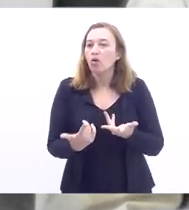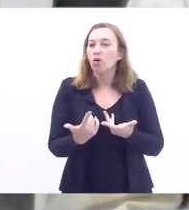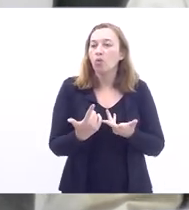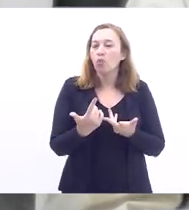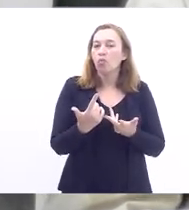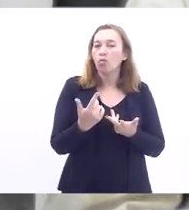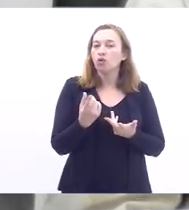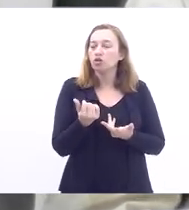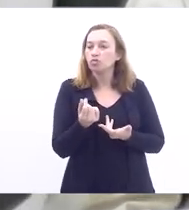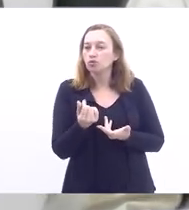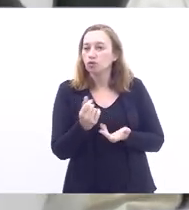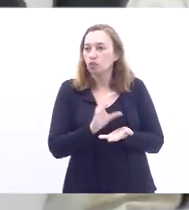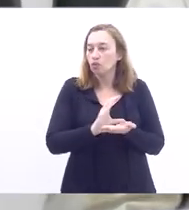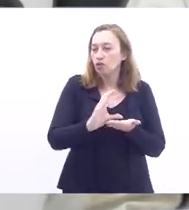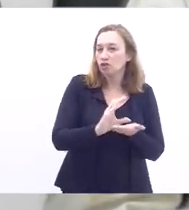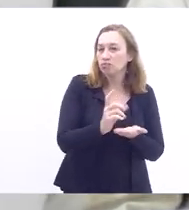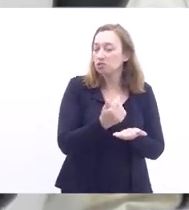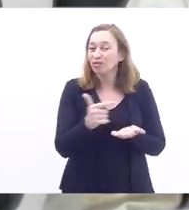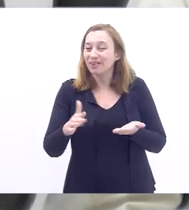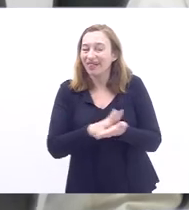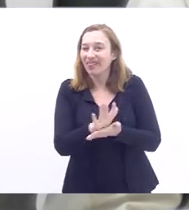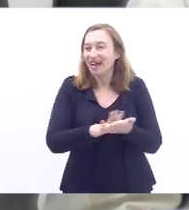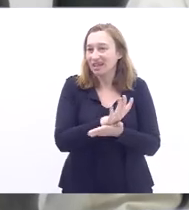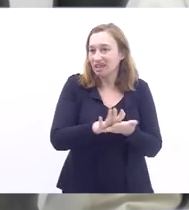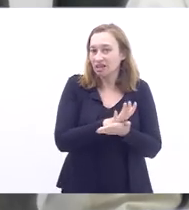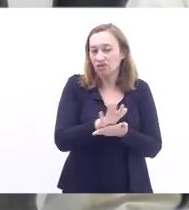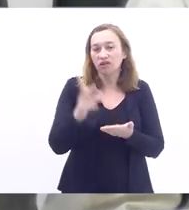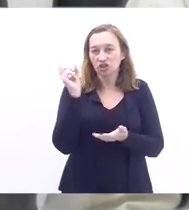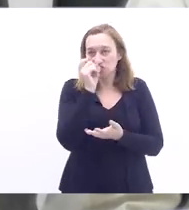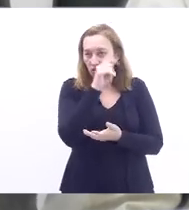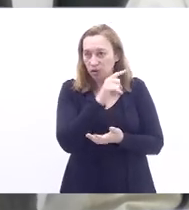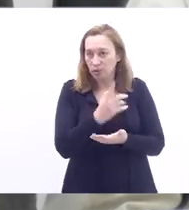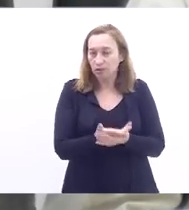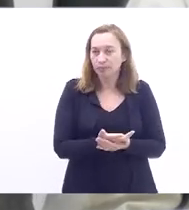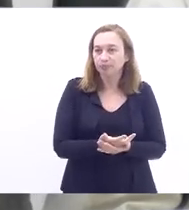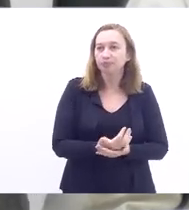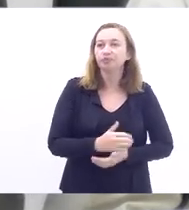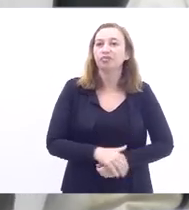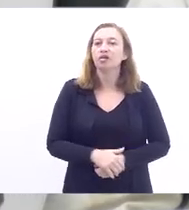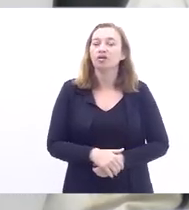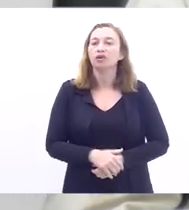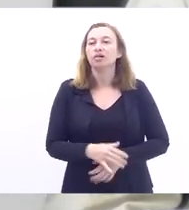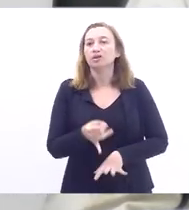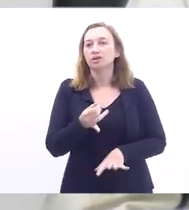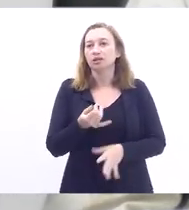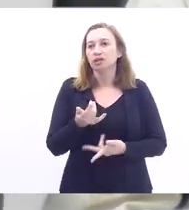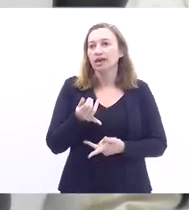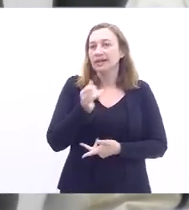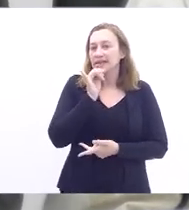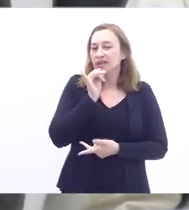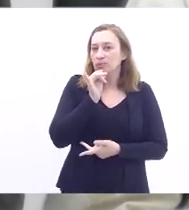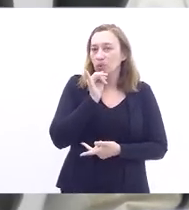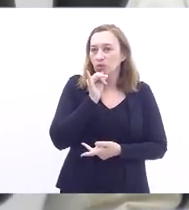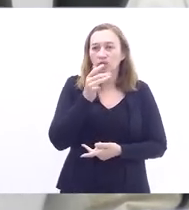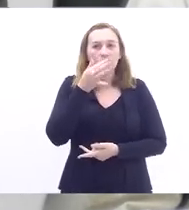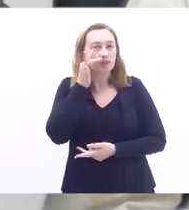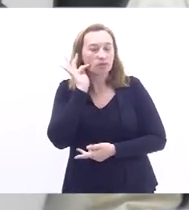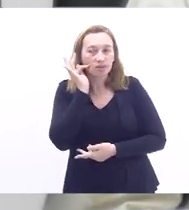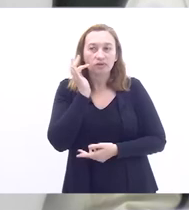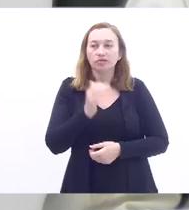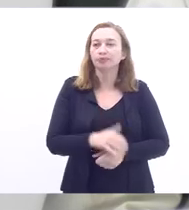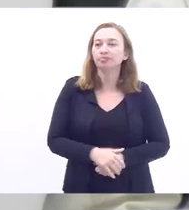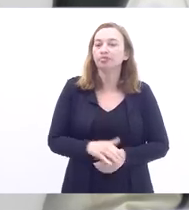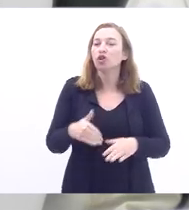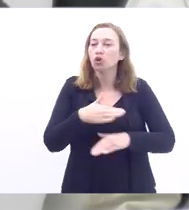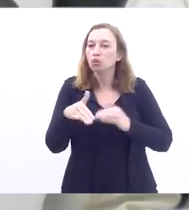em nada em nenhum dos projetos é todo através do processo houve o mesmo para colocar um exemplo serafini a gente fez